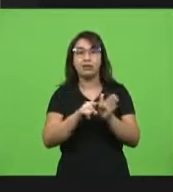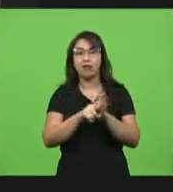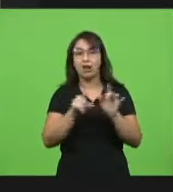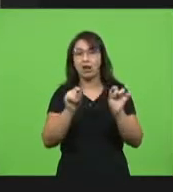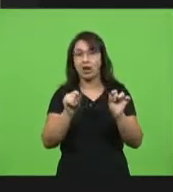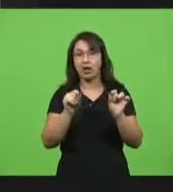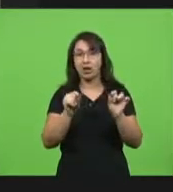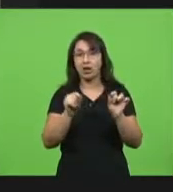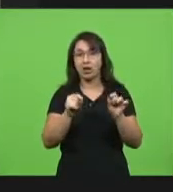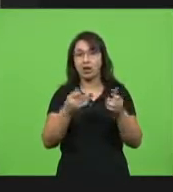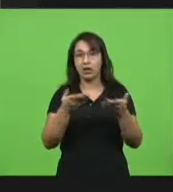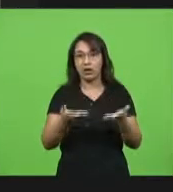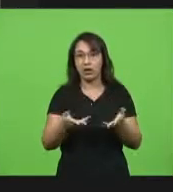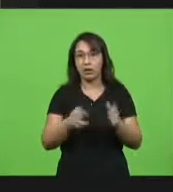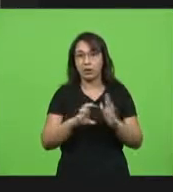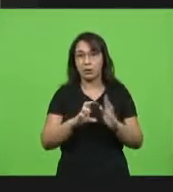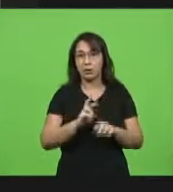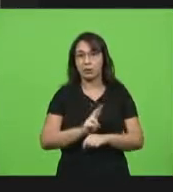MDB?